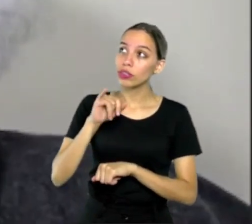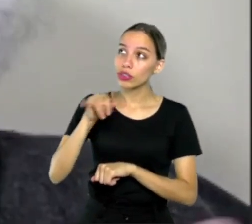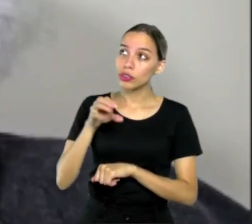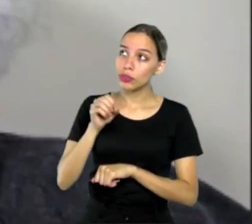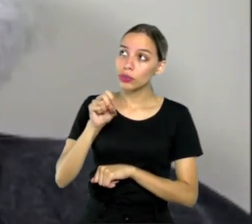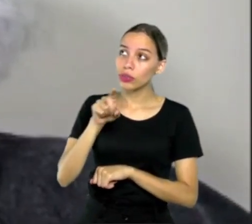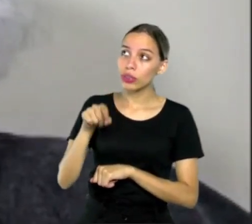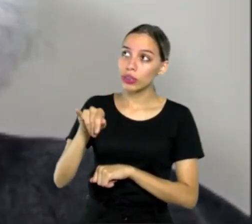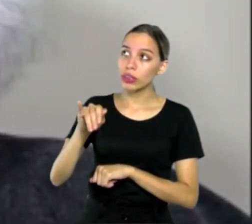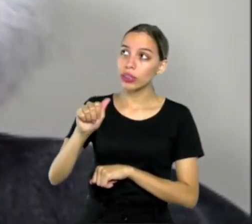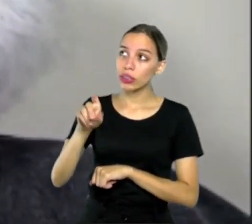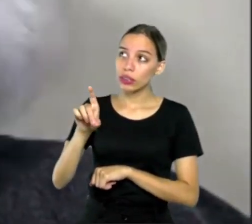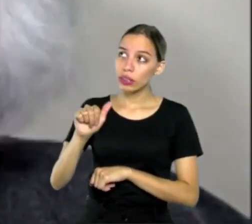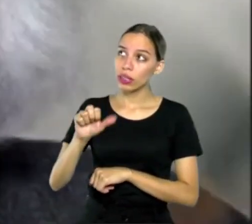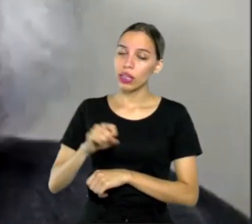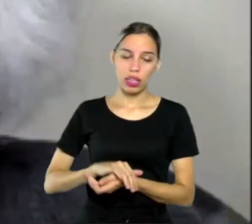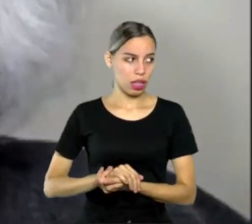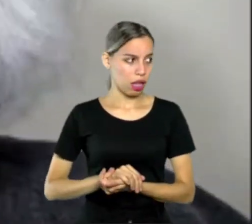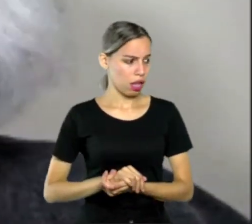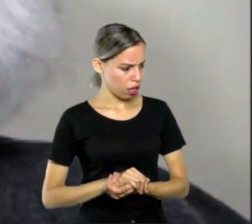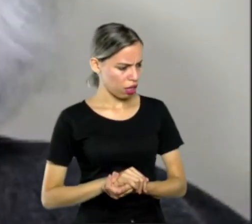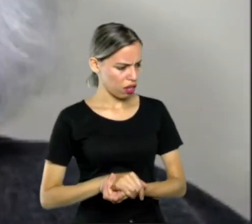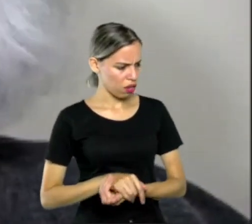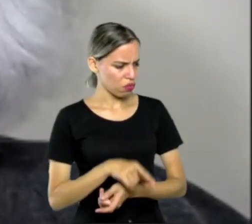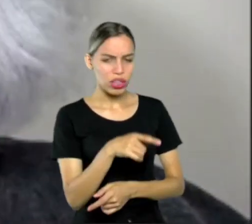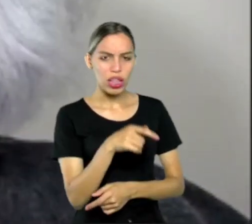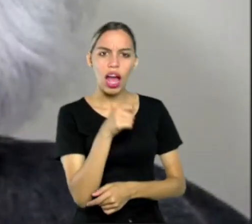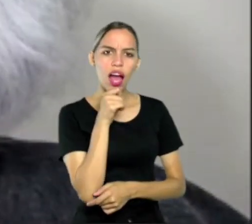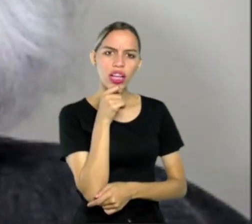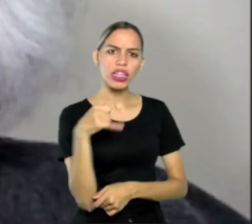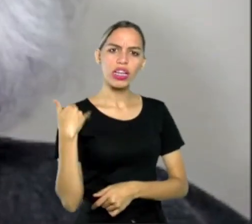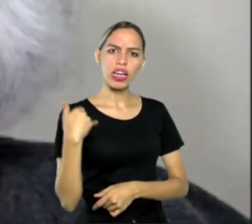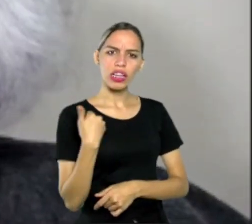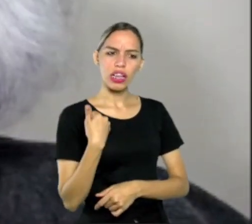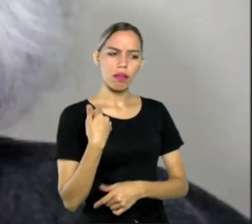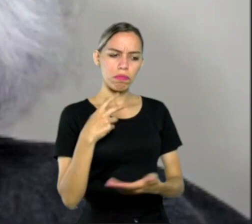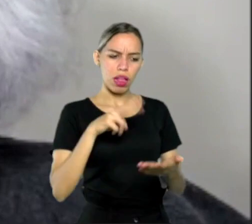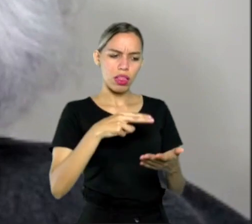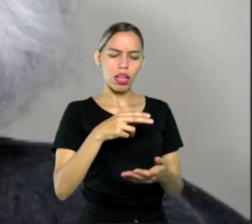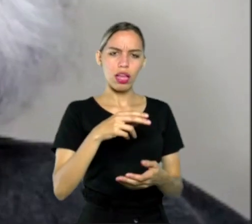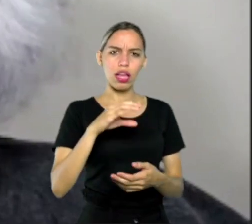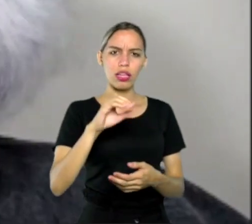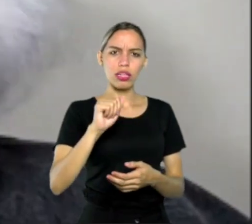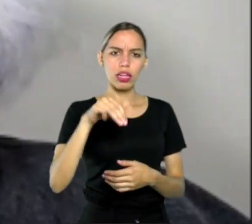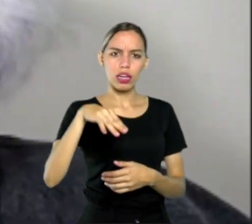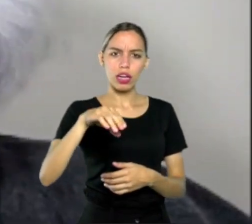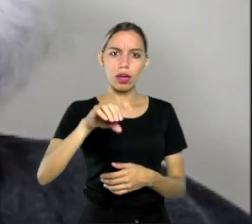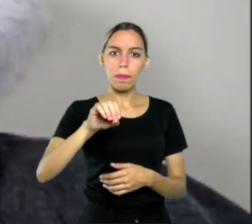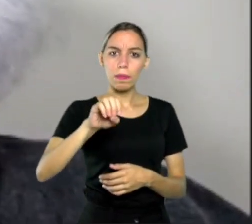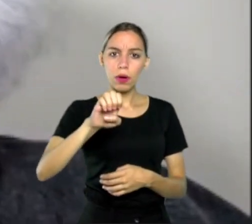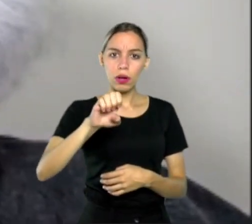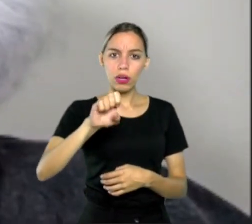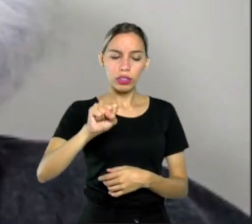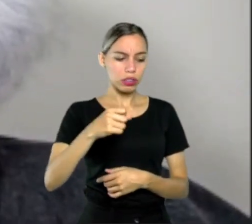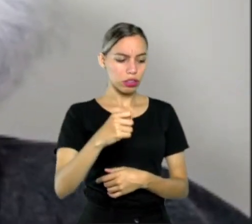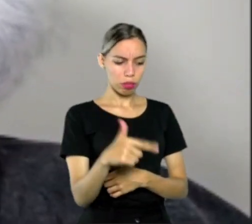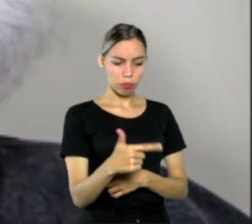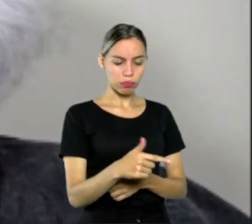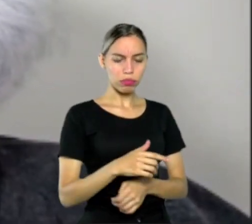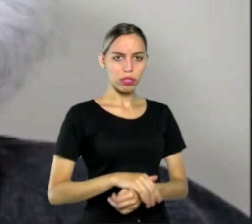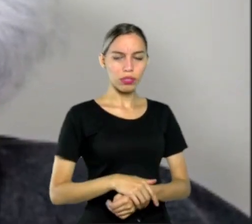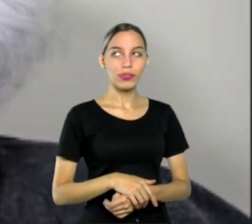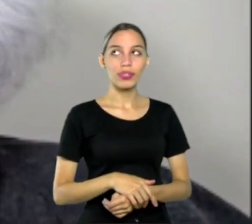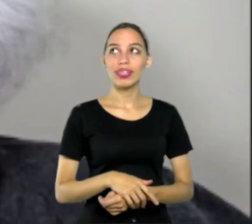essa curiosidade que eu tive, porque nessa coletânea de poemas de poetas portugueses tinha Camões, claro, né?